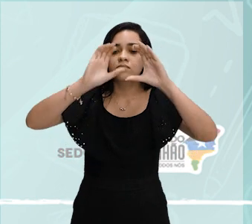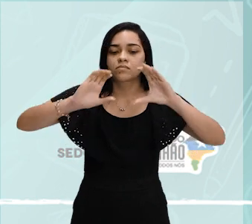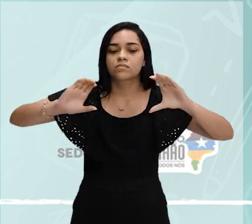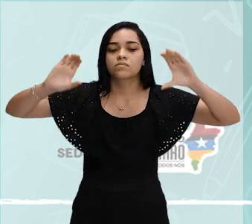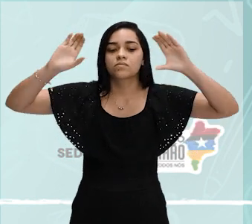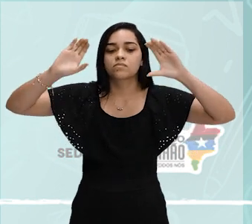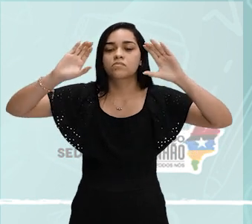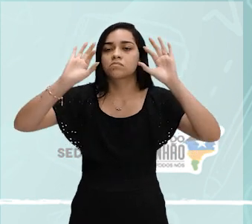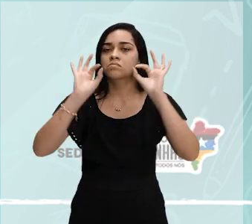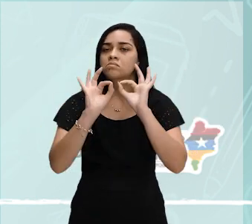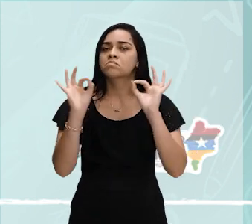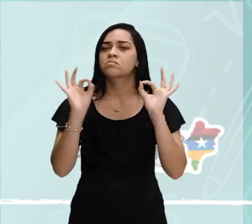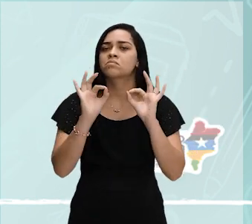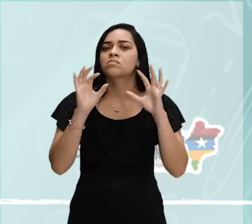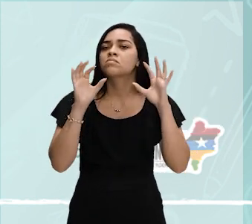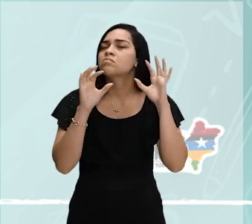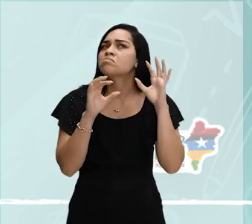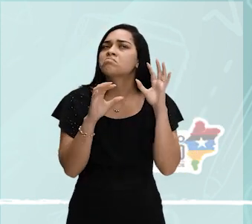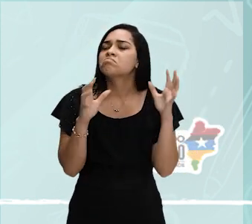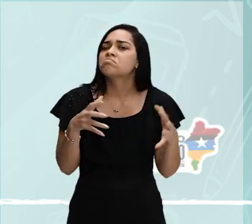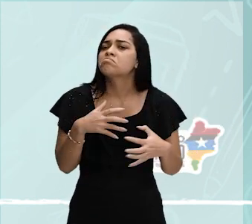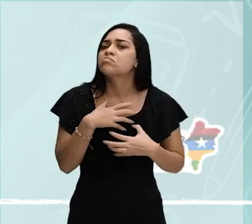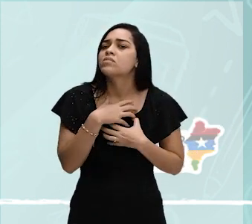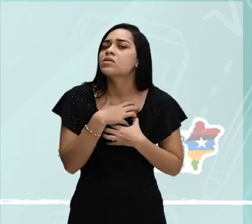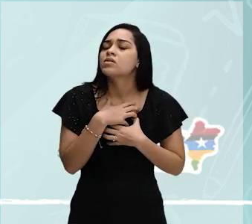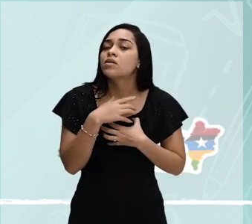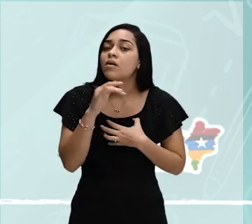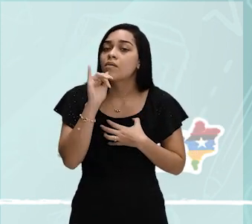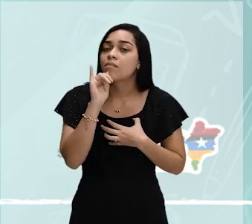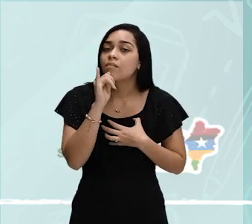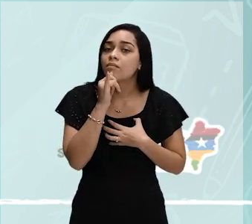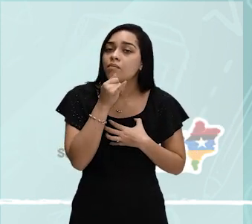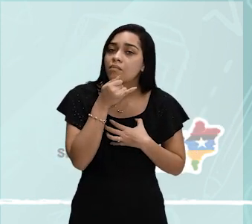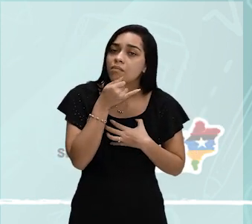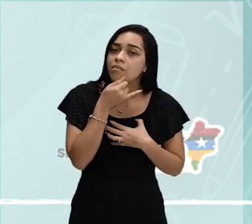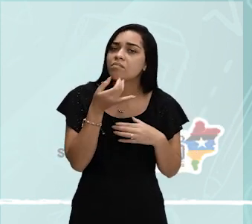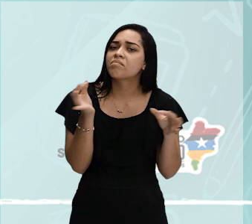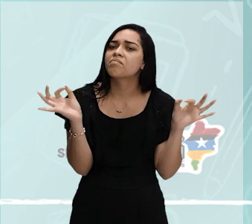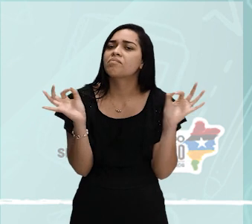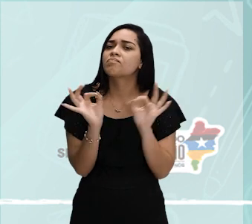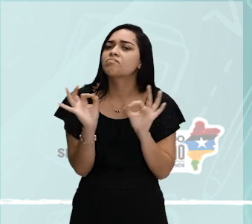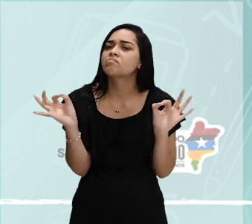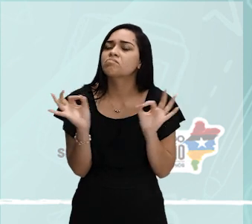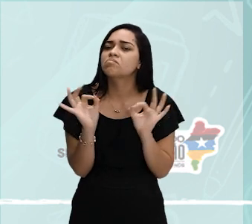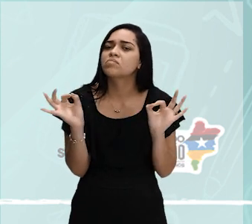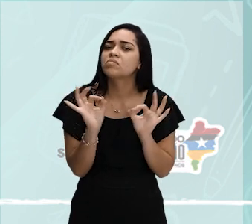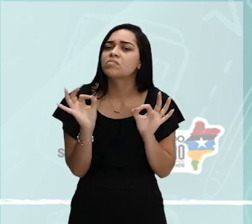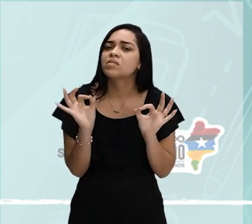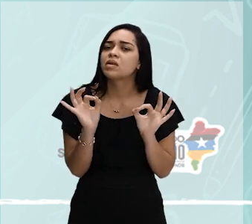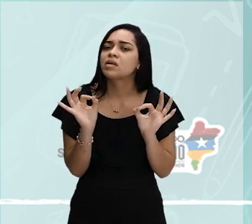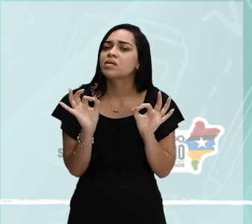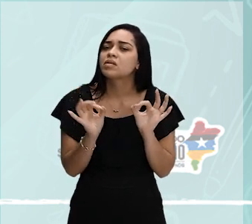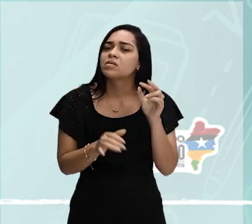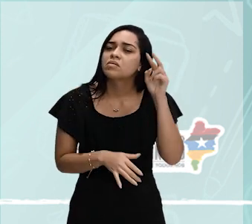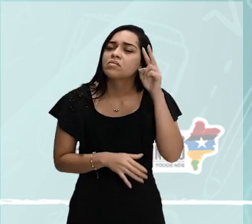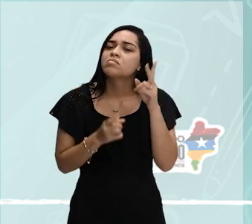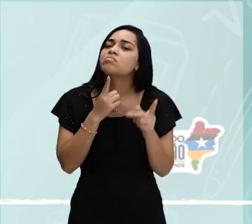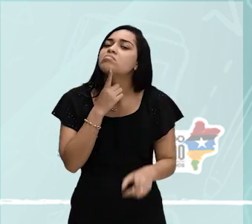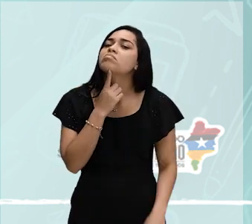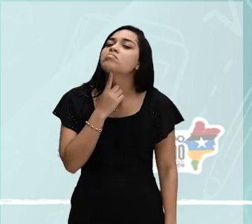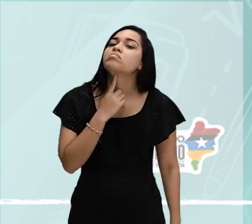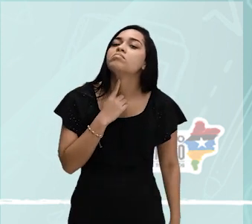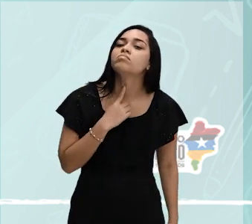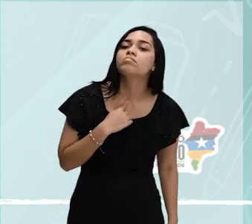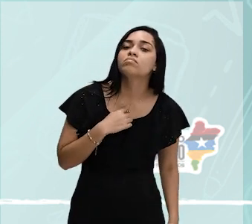que não ouviu a tristeza a pairar sobre a terra, que de nada se arreceia,